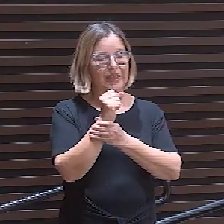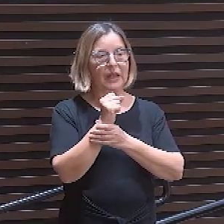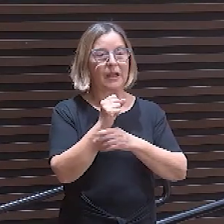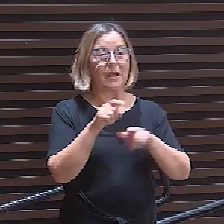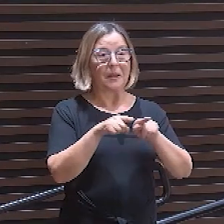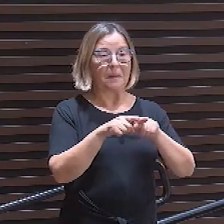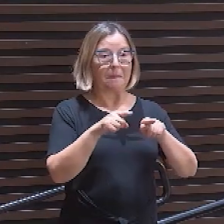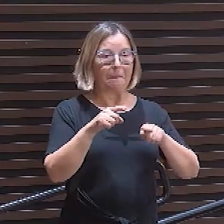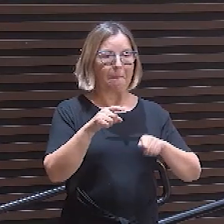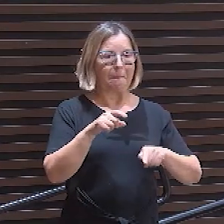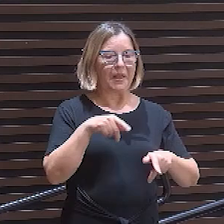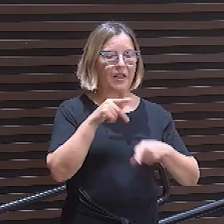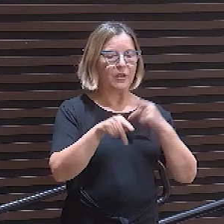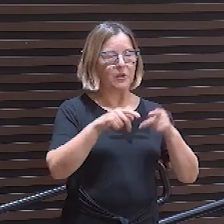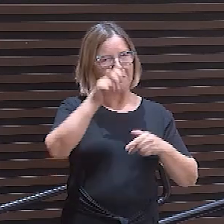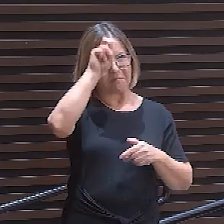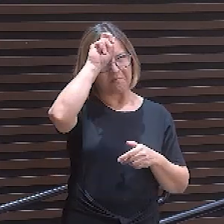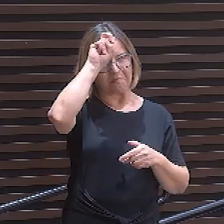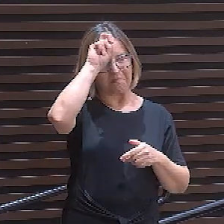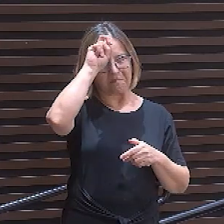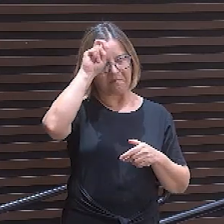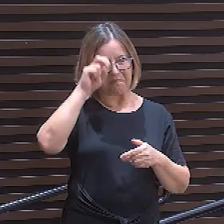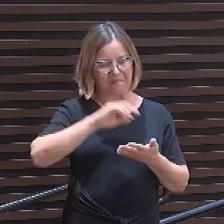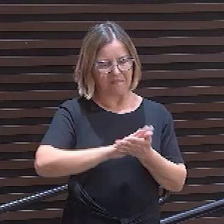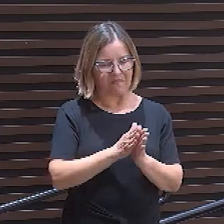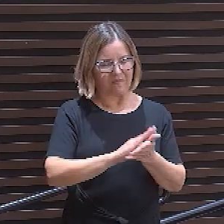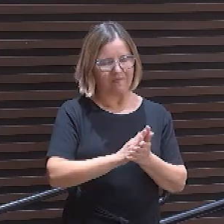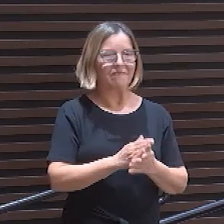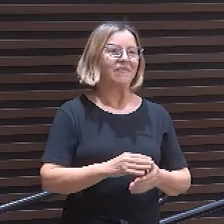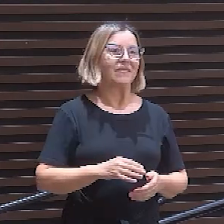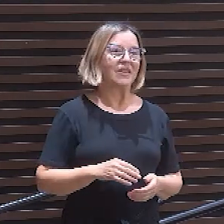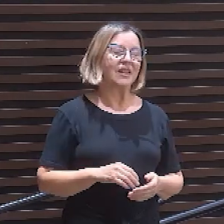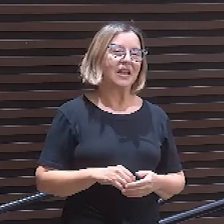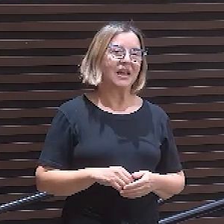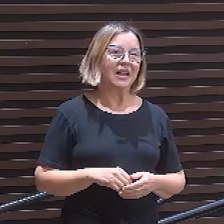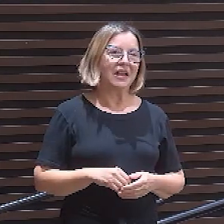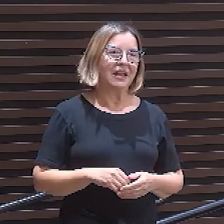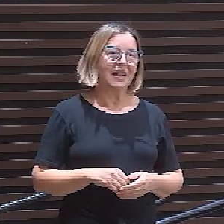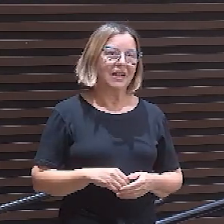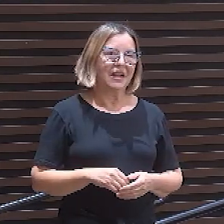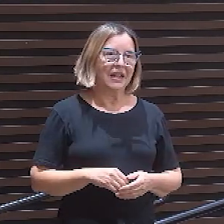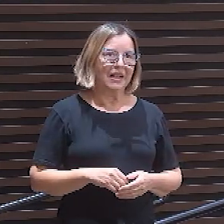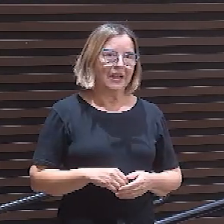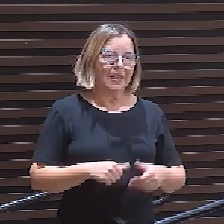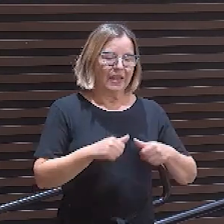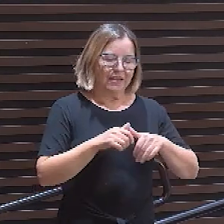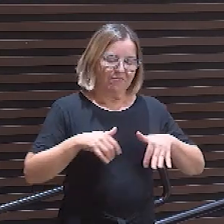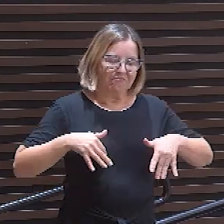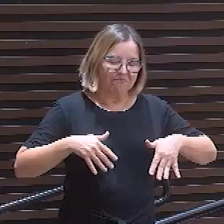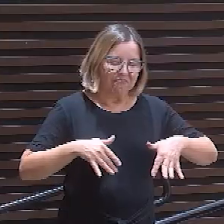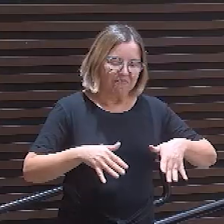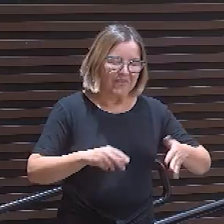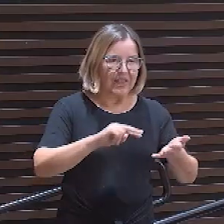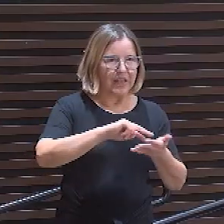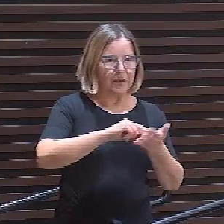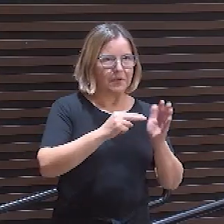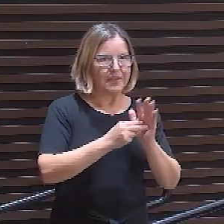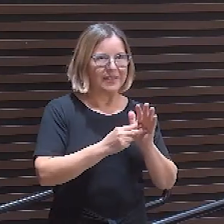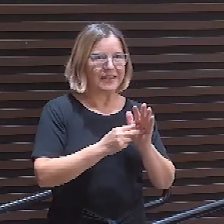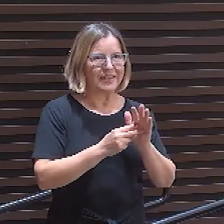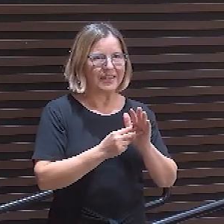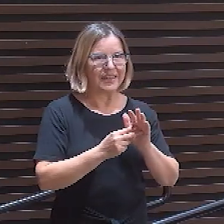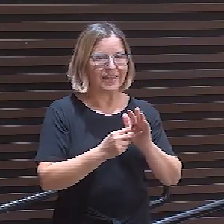nossa jornada de fé em Cristo. A travessia do Mar Vermelho representa o